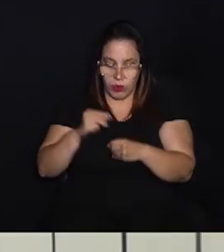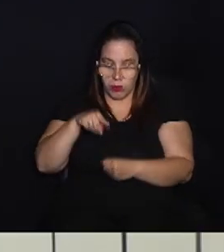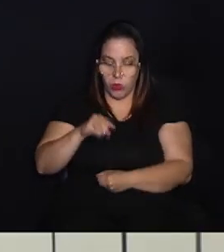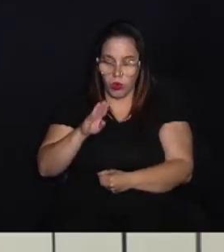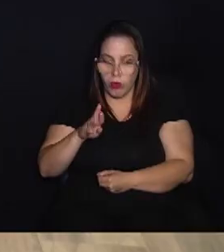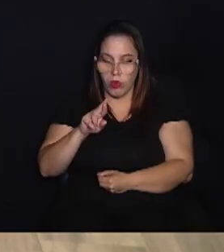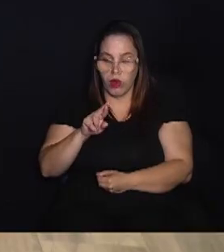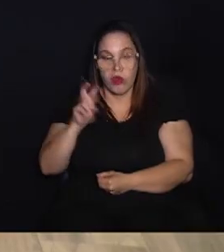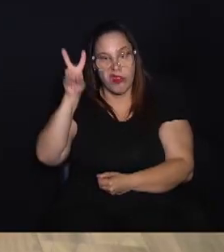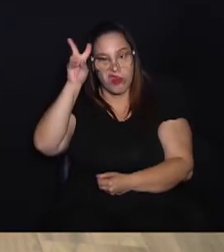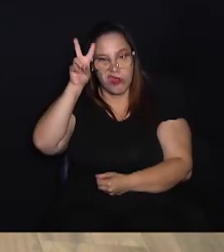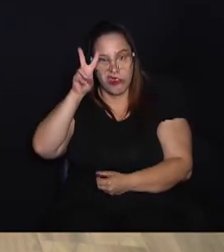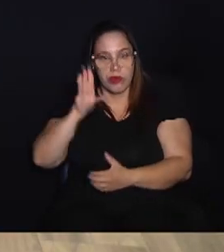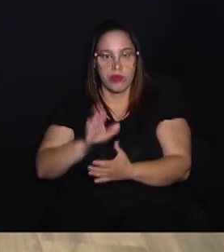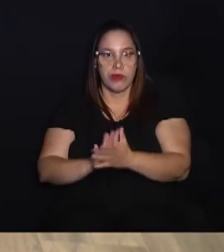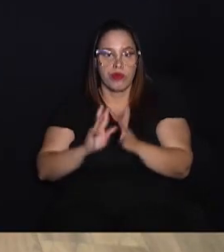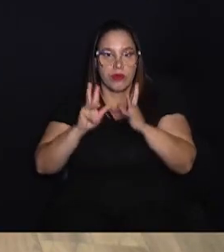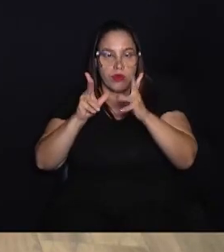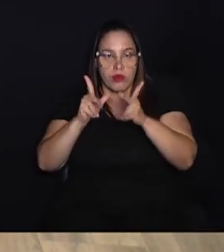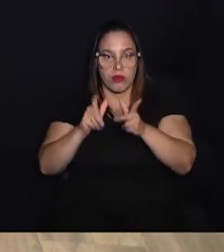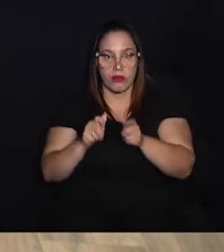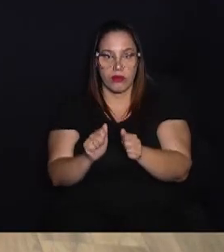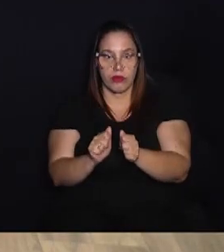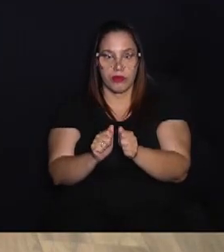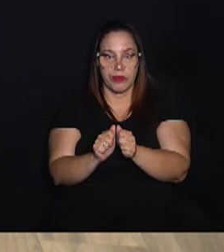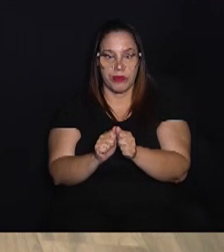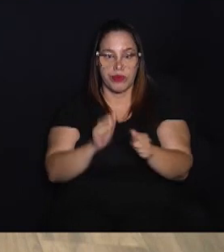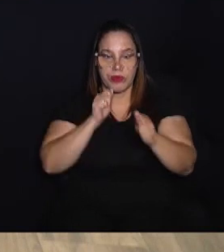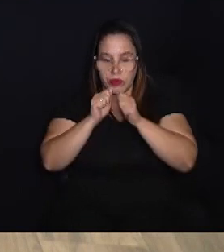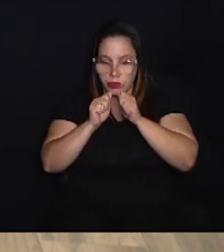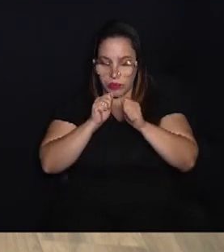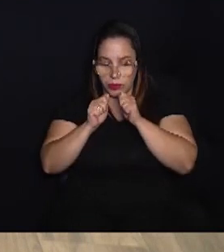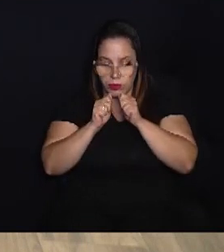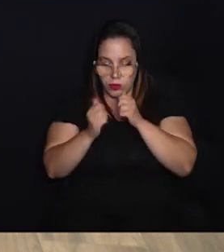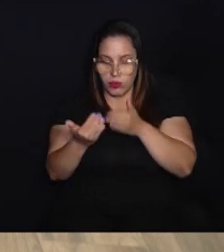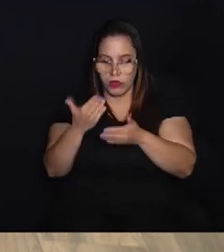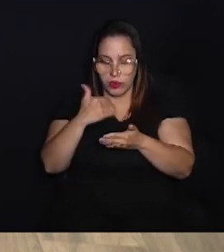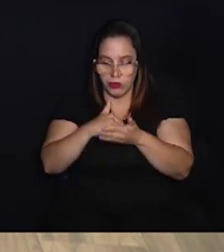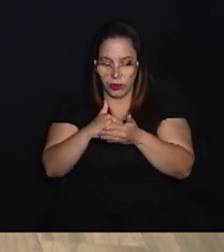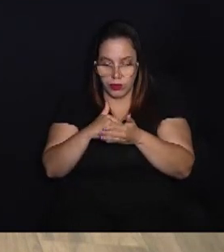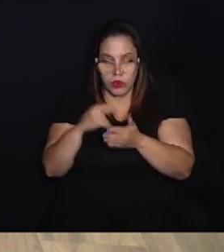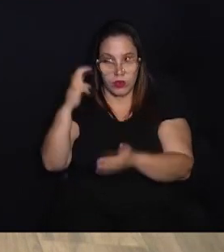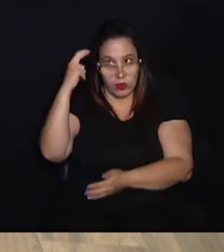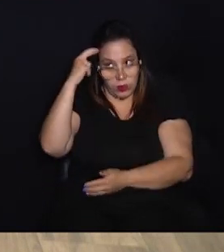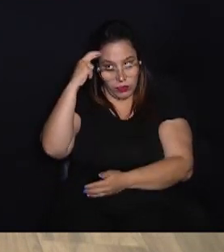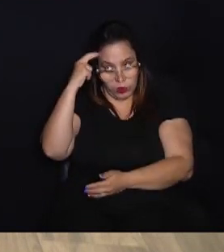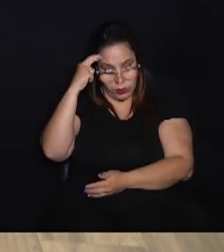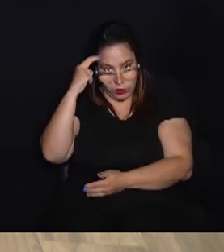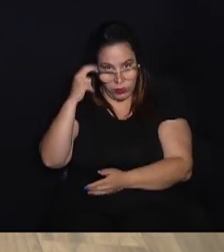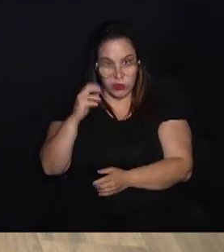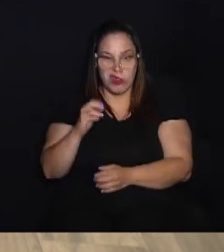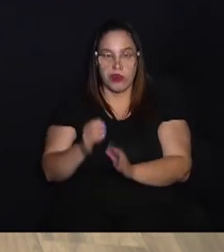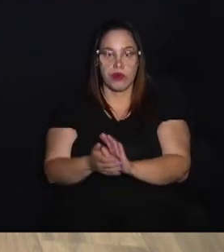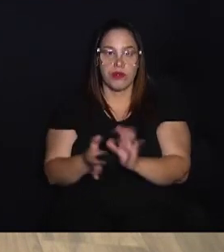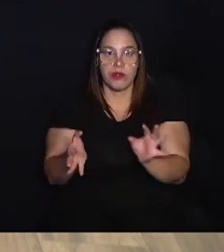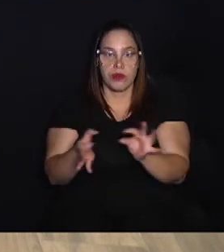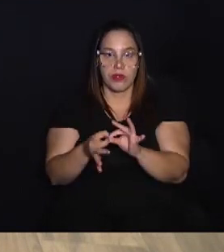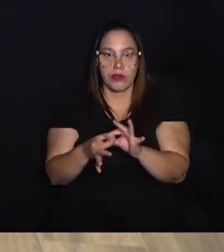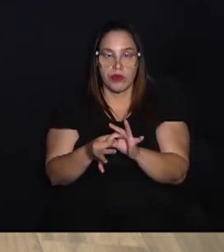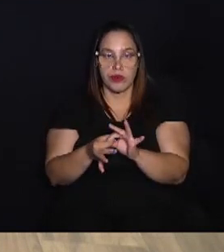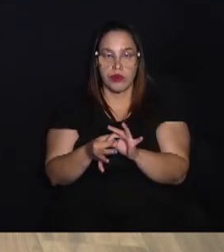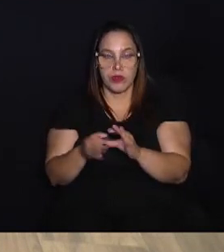cmu.unicamp.br. Lembrando que todas as reportagens que tratam de patrimônios históricos ligados